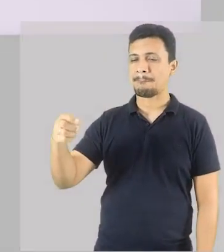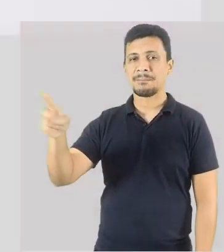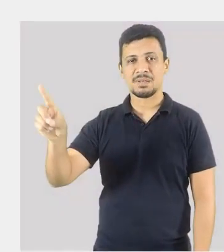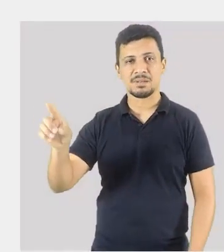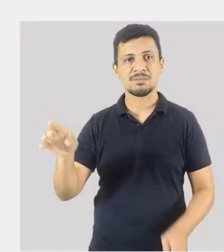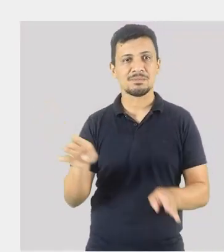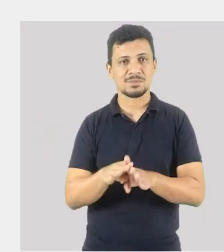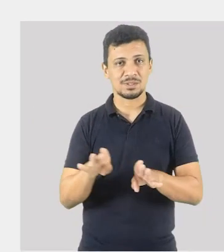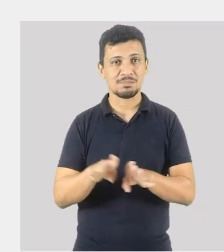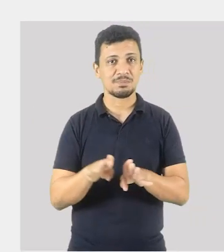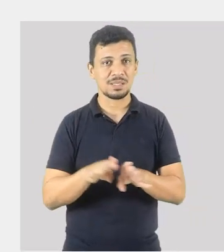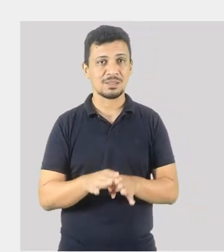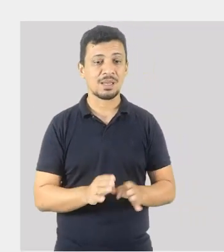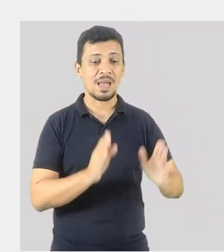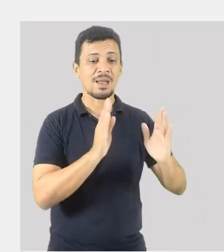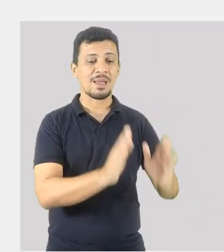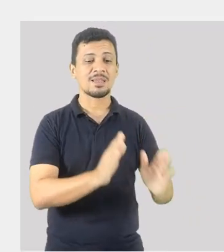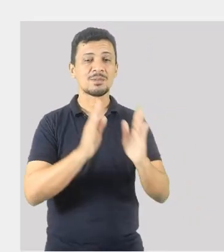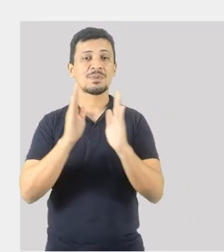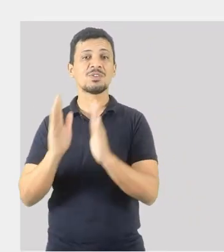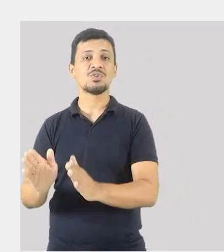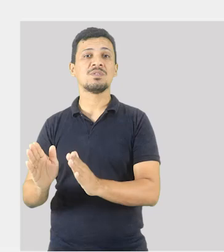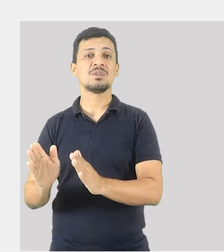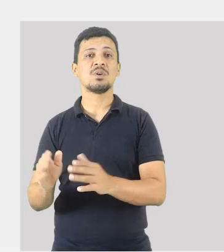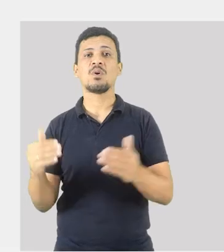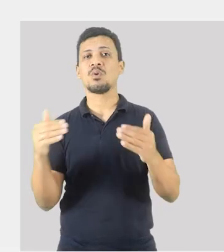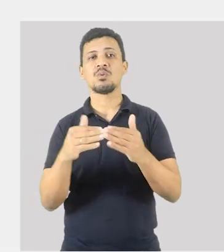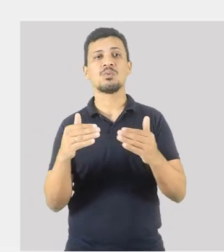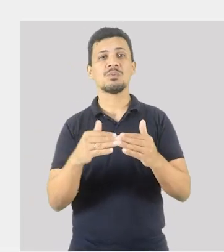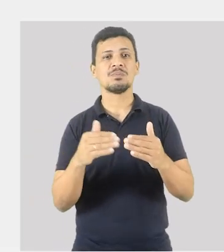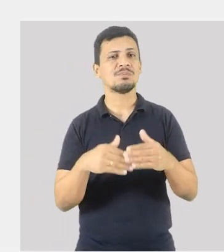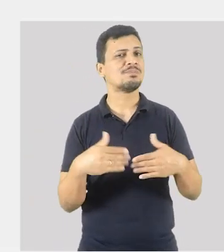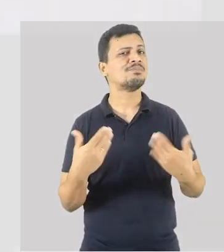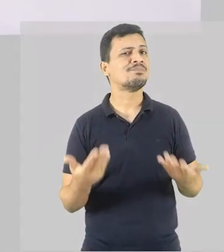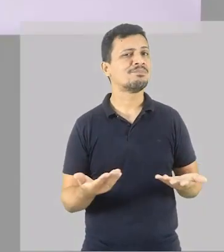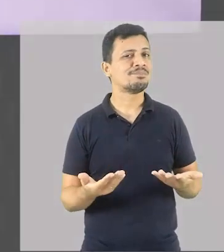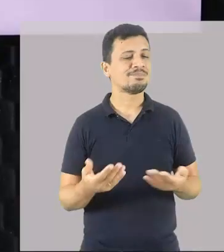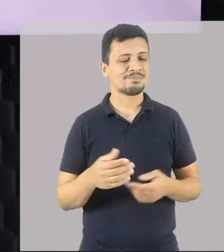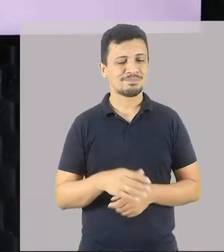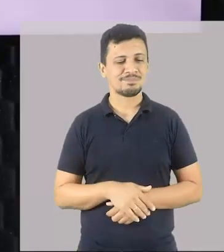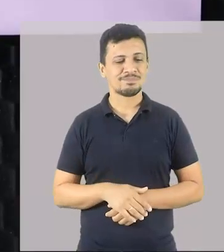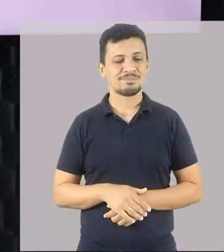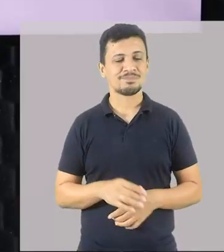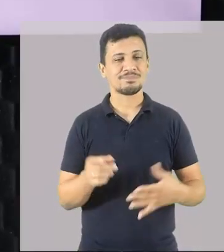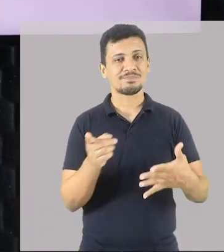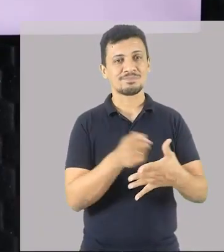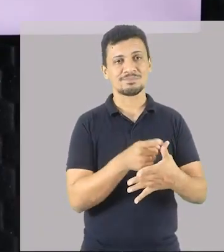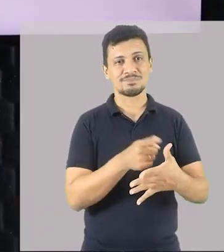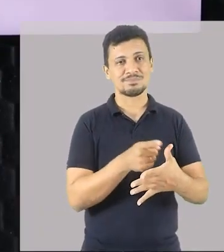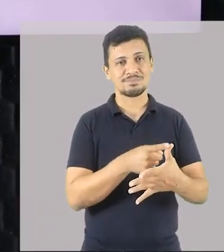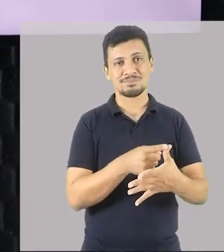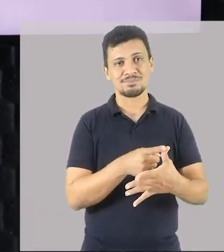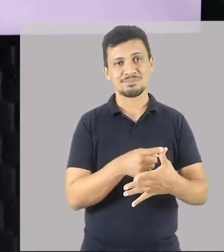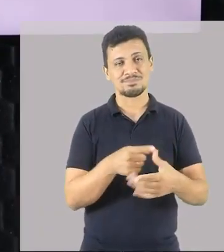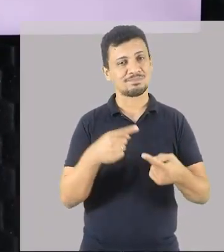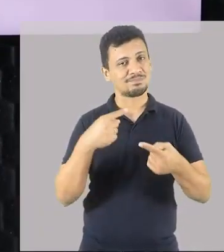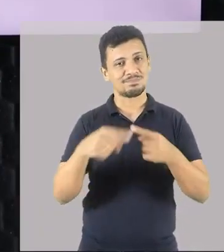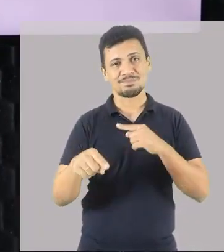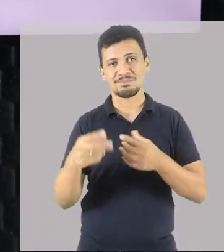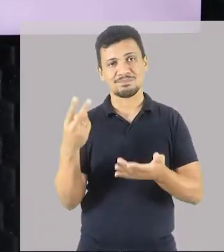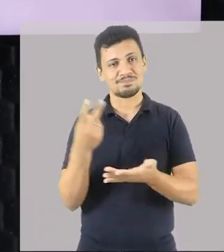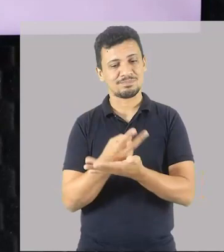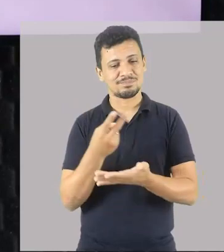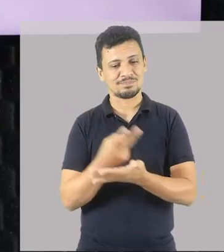quer, respectivamente, uma que seja justaposição e outra aglutinação. Então, a letra A só tem justaposição,